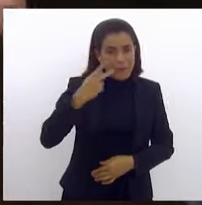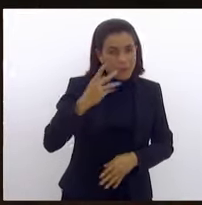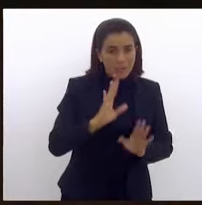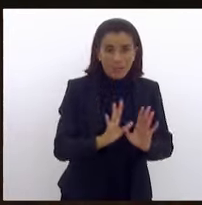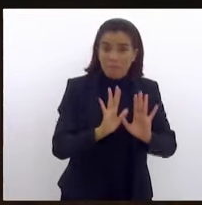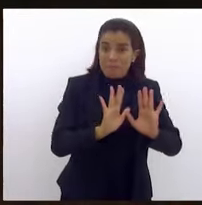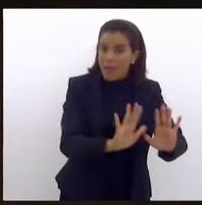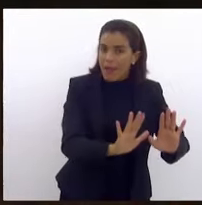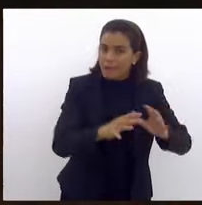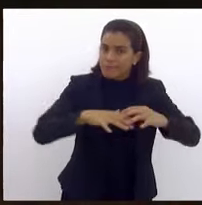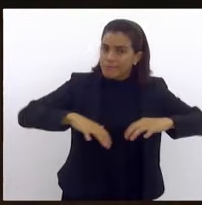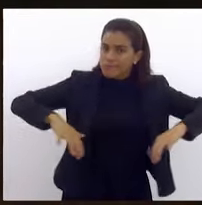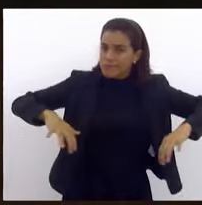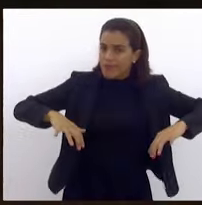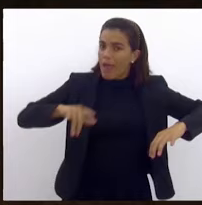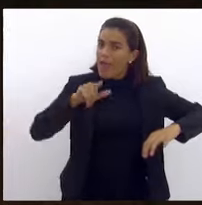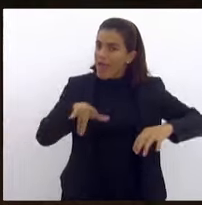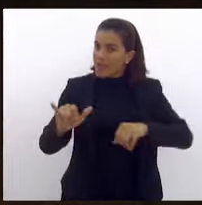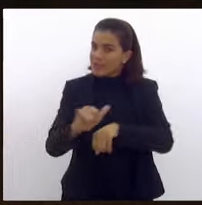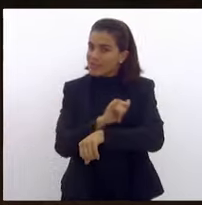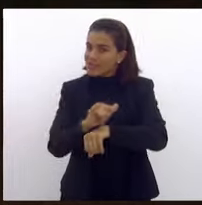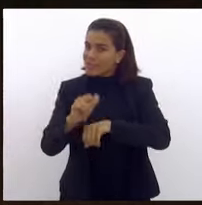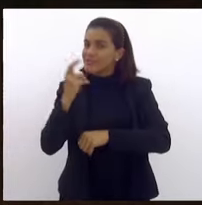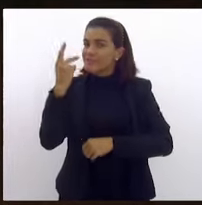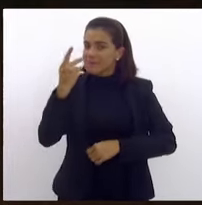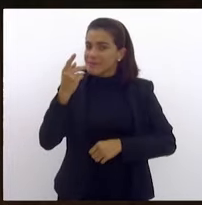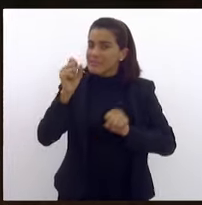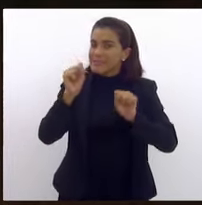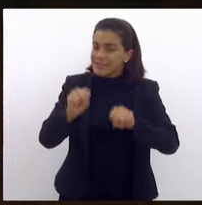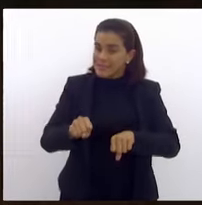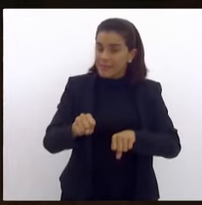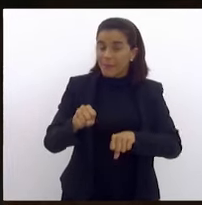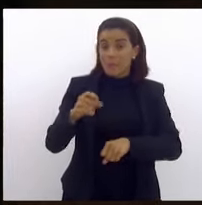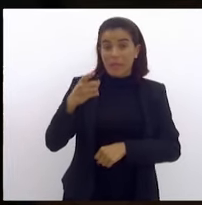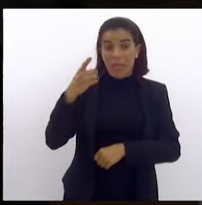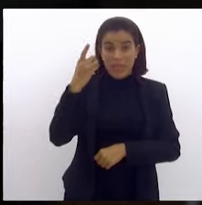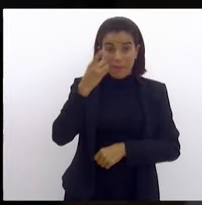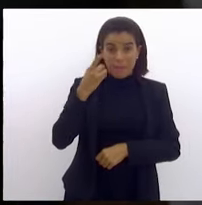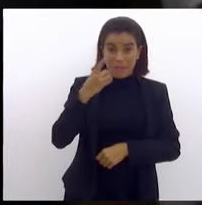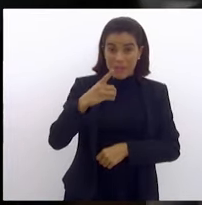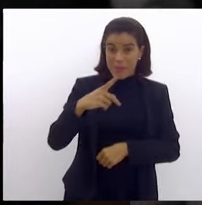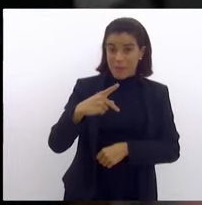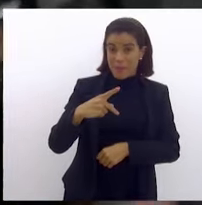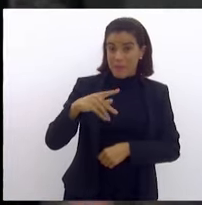mas tanto é uma manobra política que a deputada do PT,